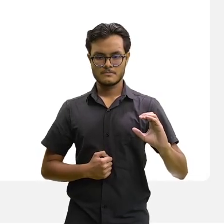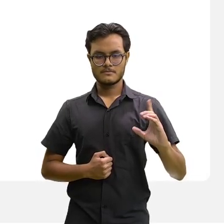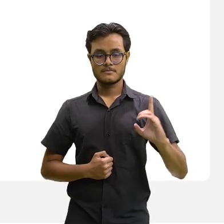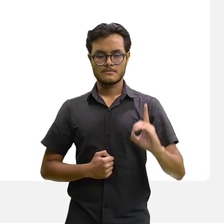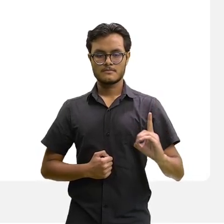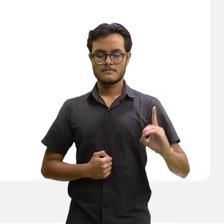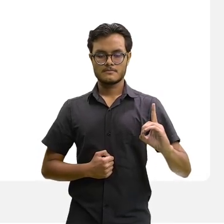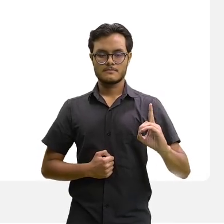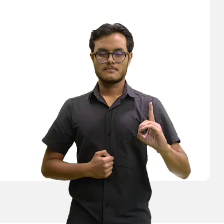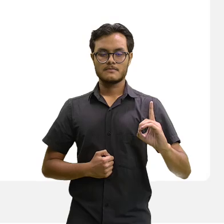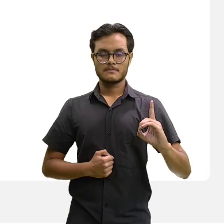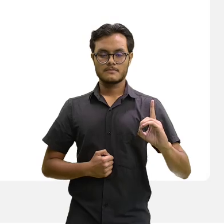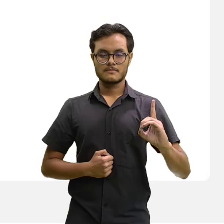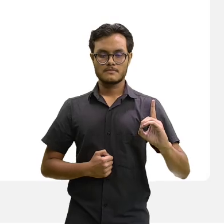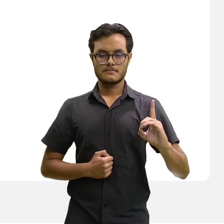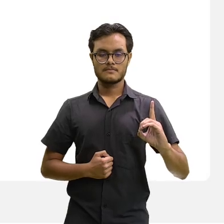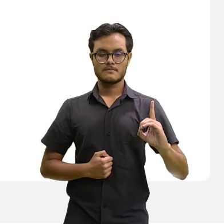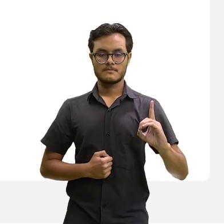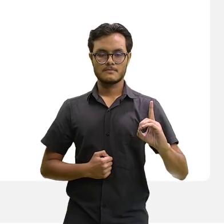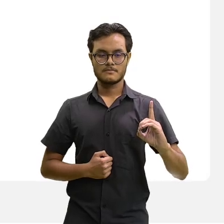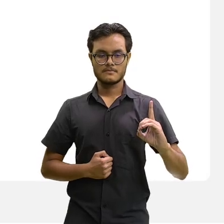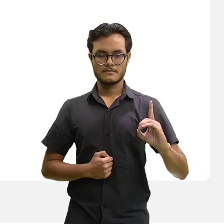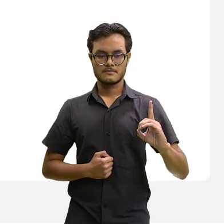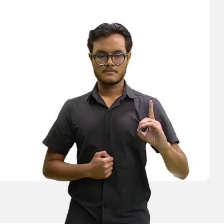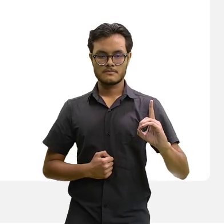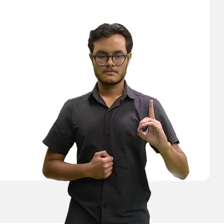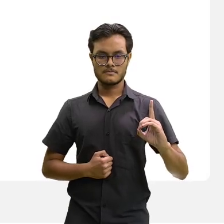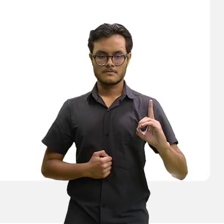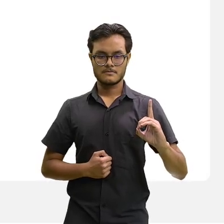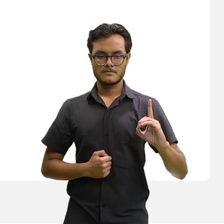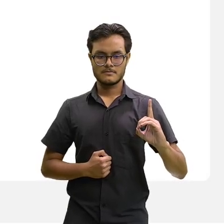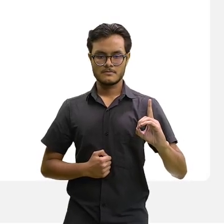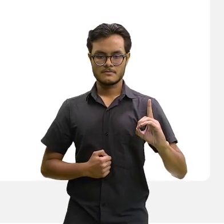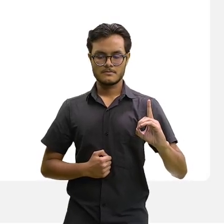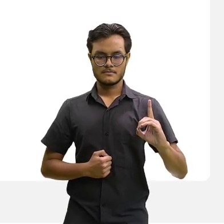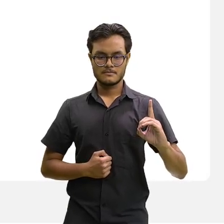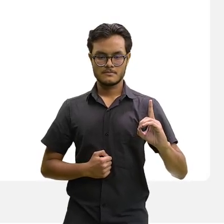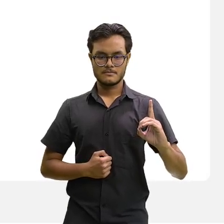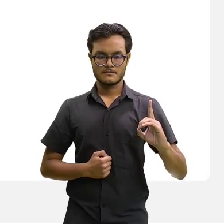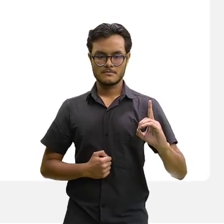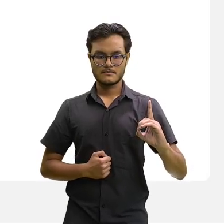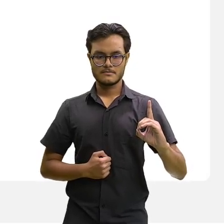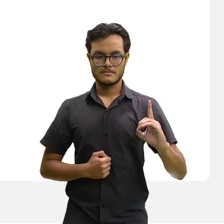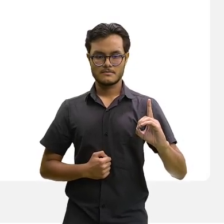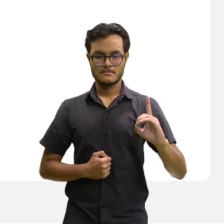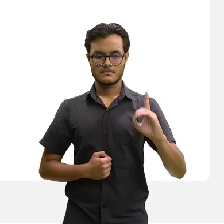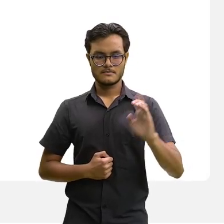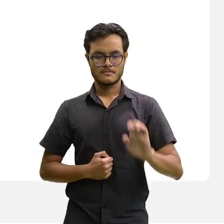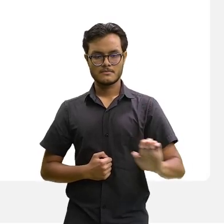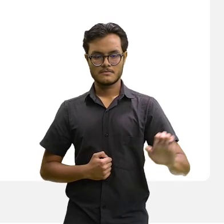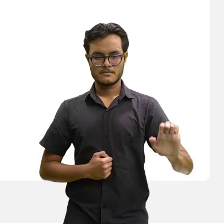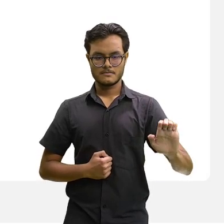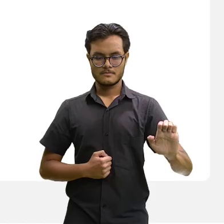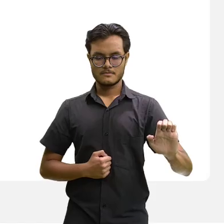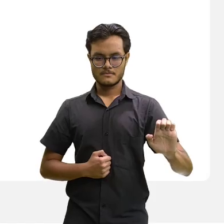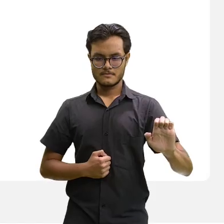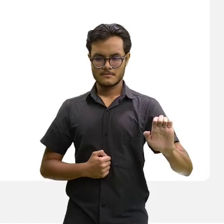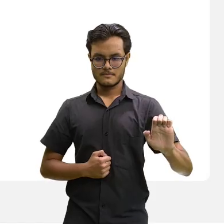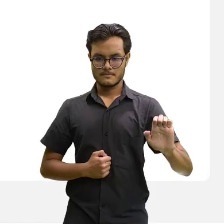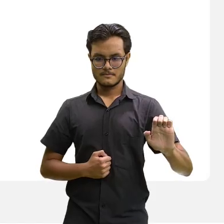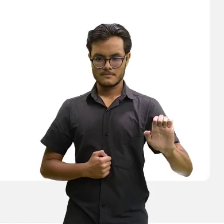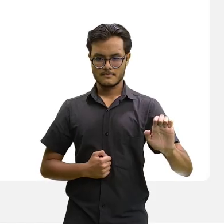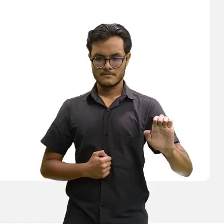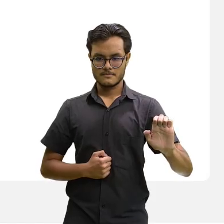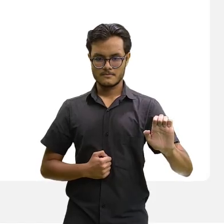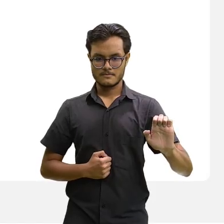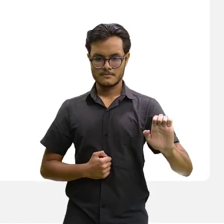D, cartilaginoso, que obstrui a laringe durante a deglutição. E letra E,